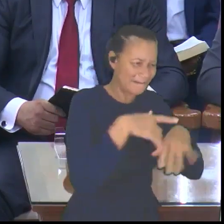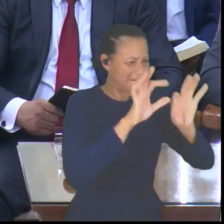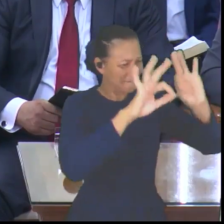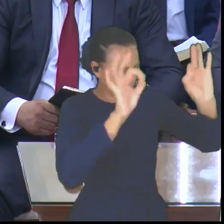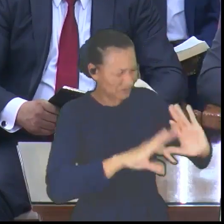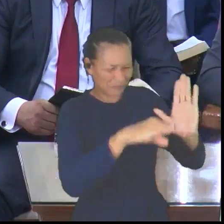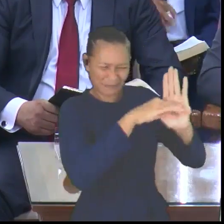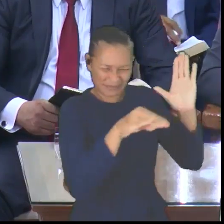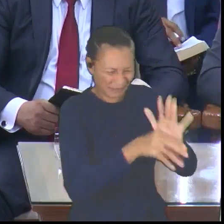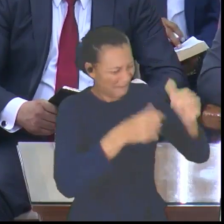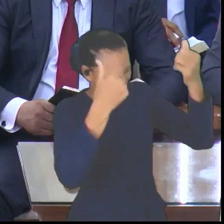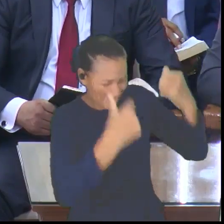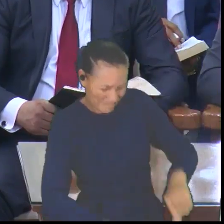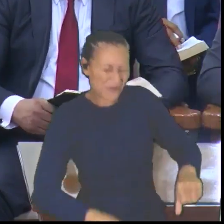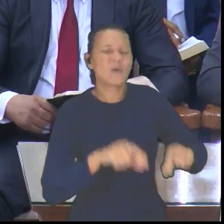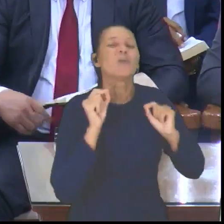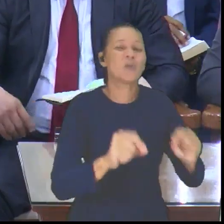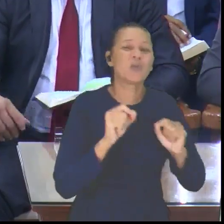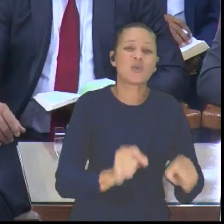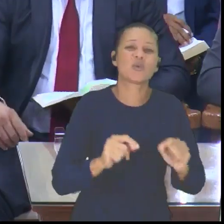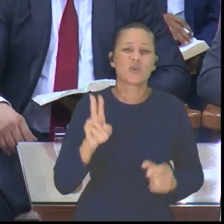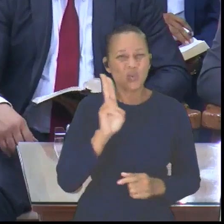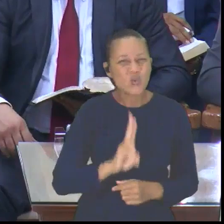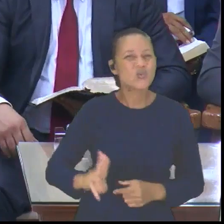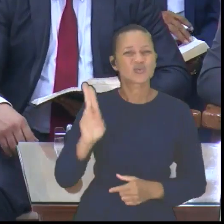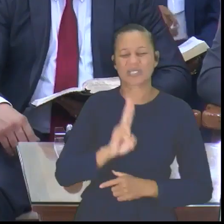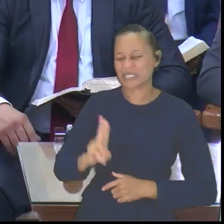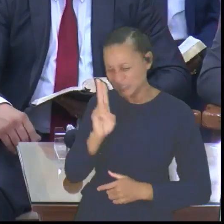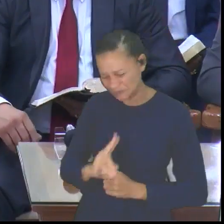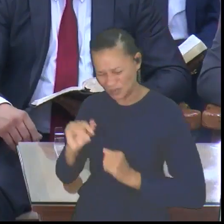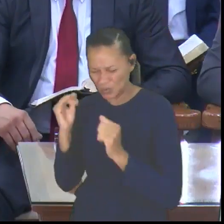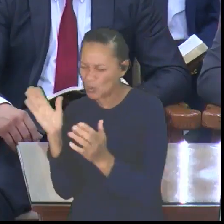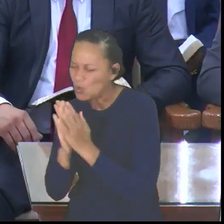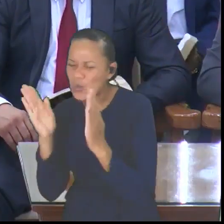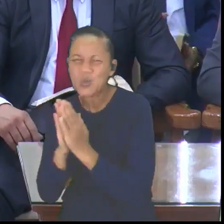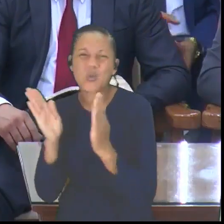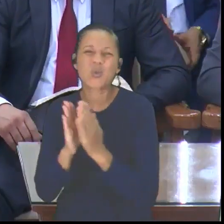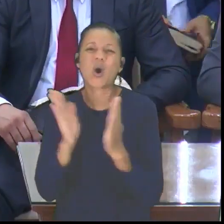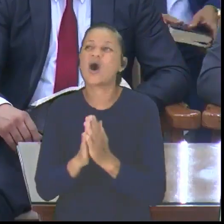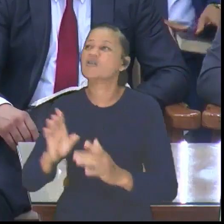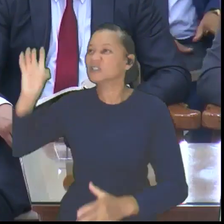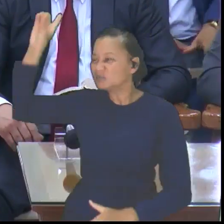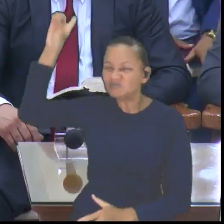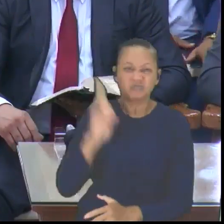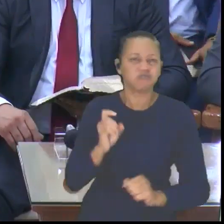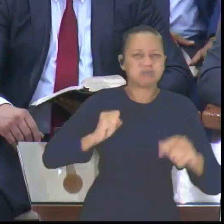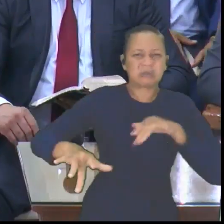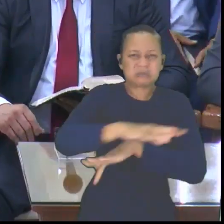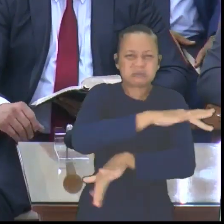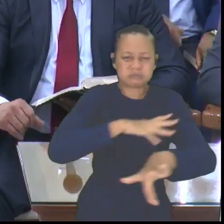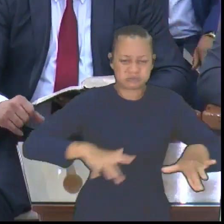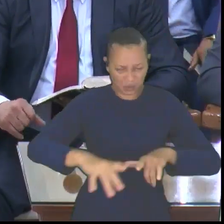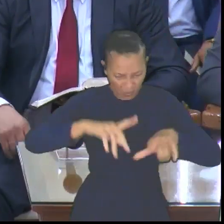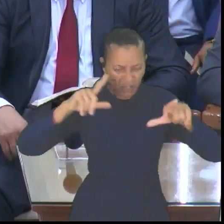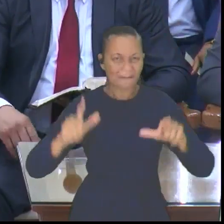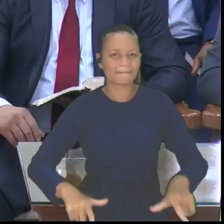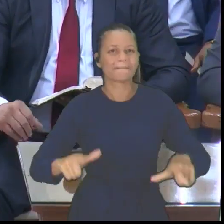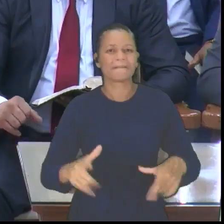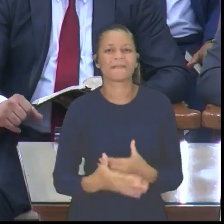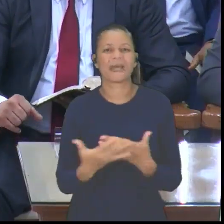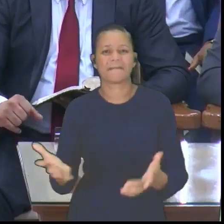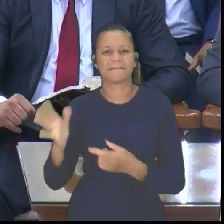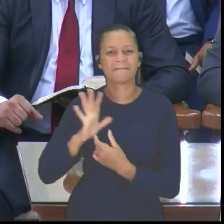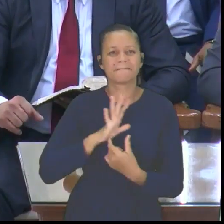pelo poder de uma arma chamada oração, e Deus mandou uma intervenção naquele lugar,